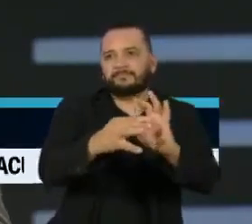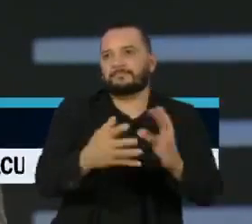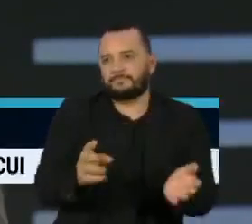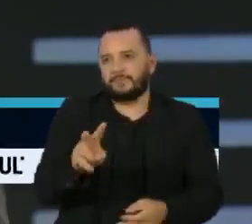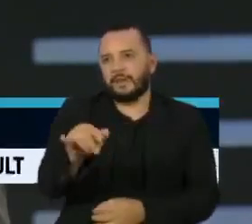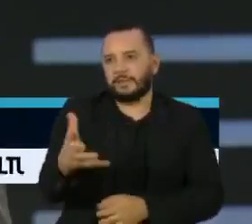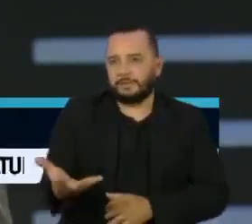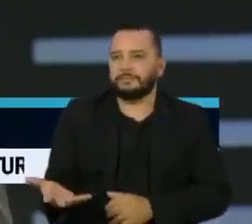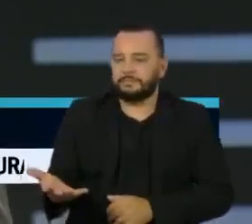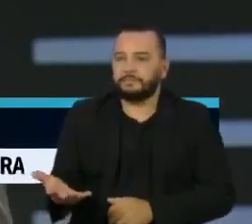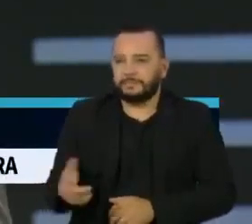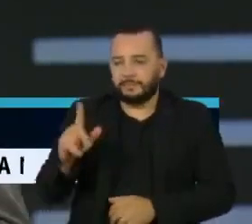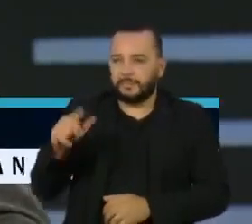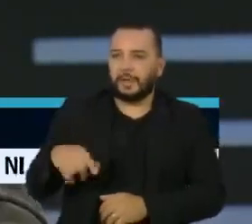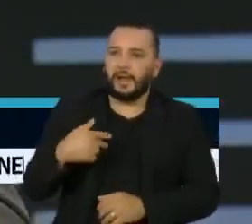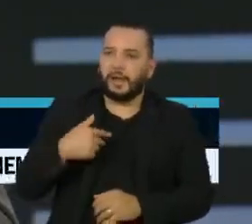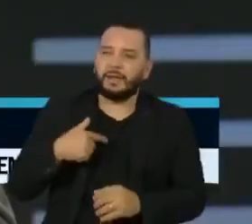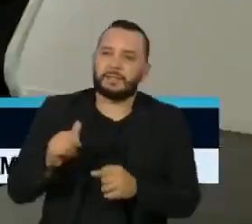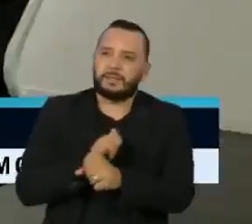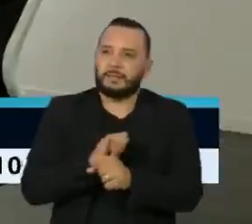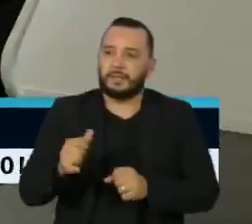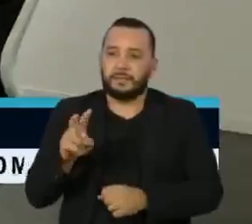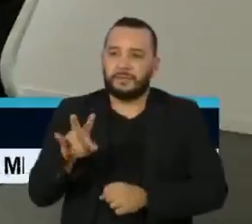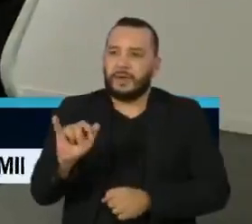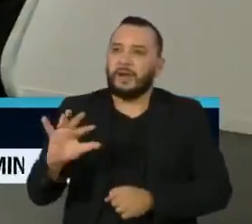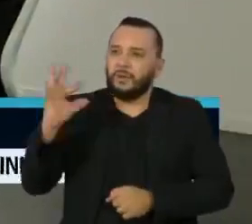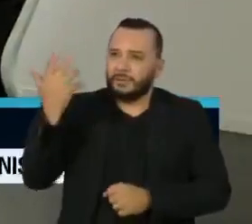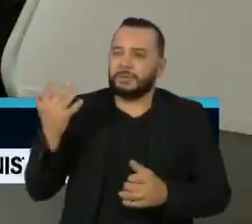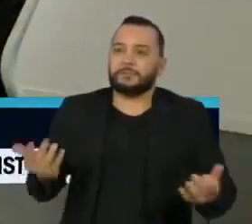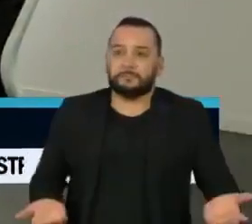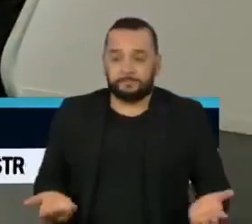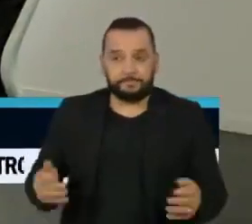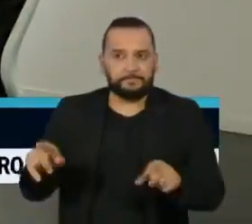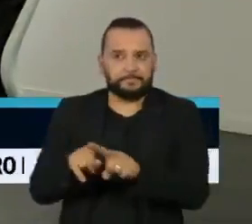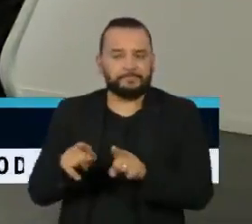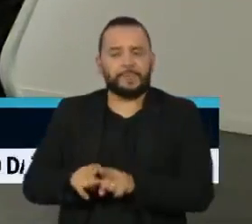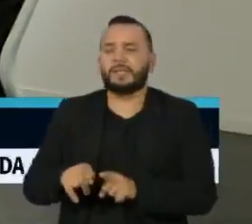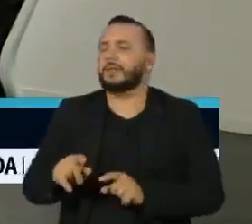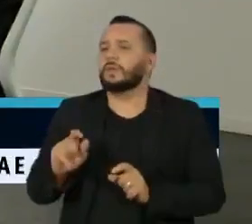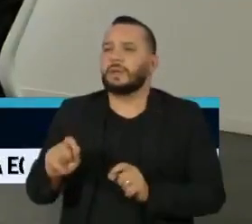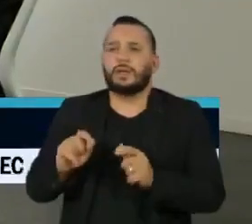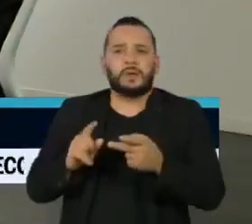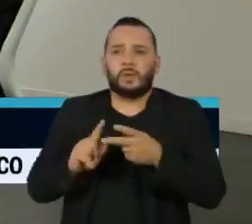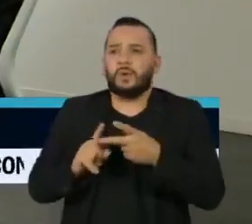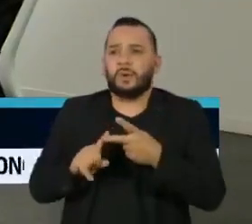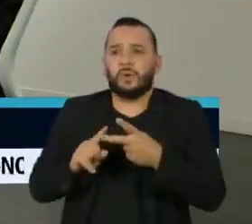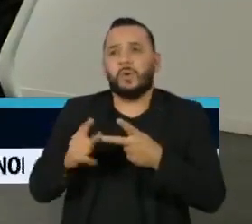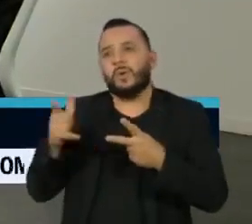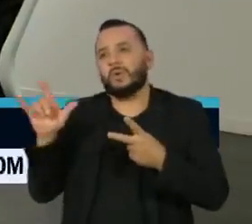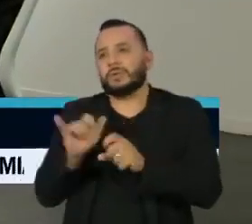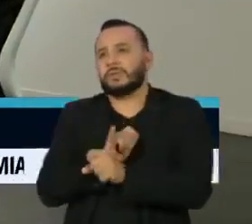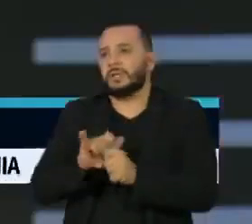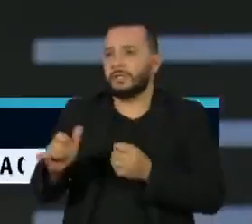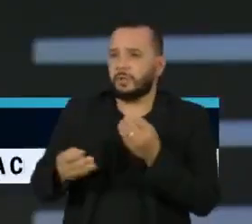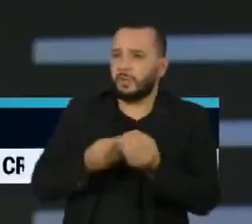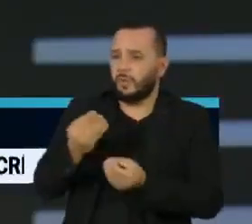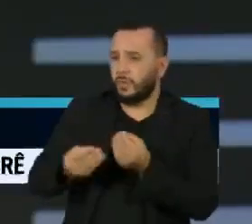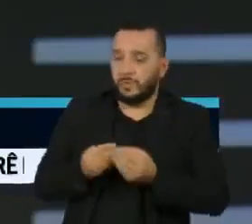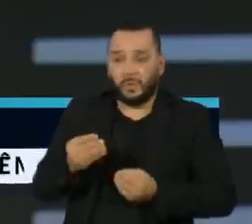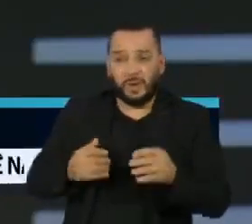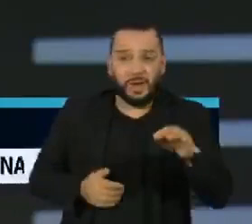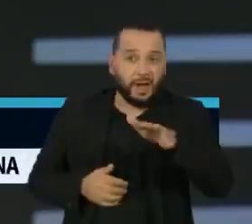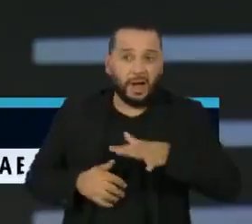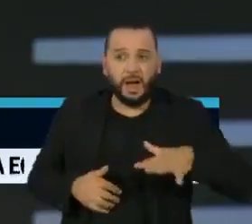barreira e tal. Então, esse é um primeiro movimento que vai ocorrer, está ocorrendo. E o segundo é ocupar um espaço no espectro político